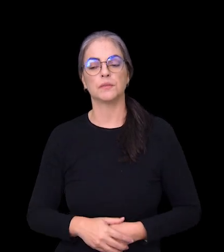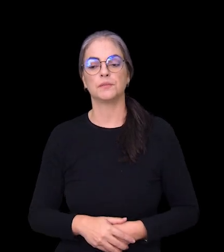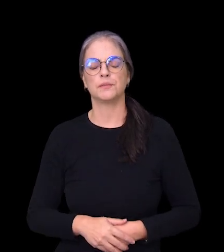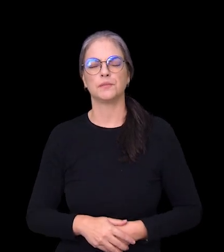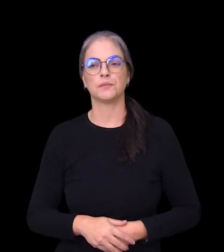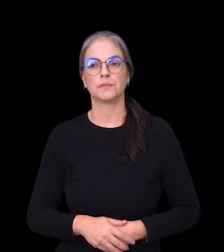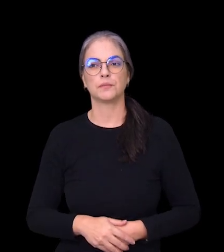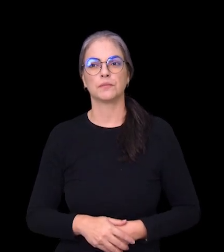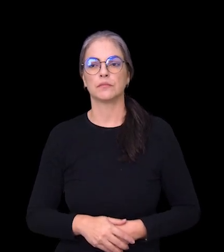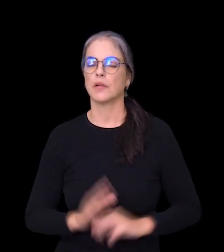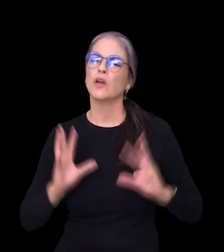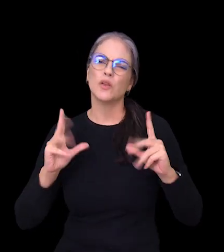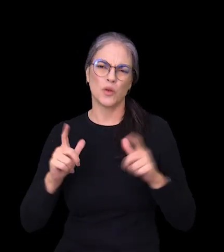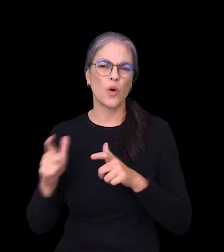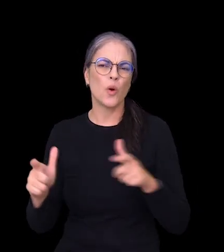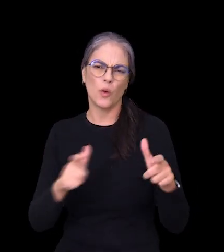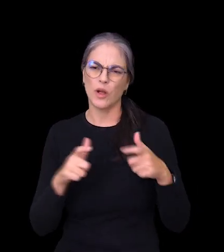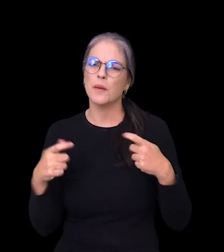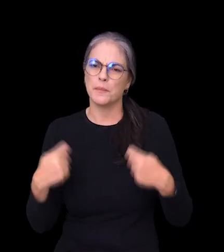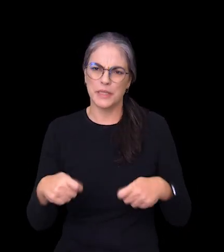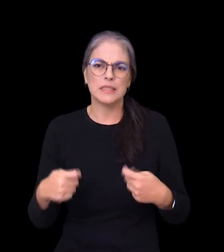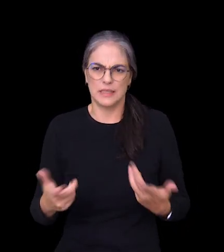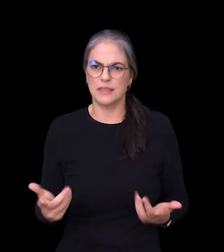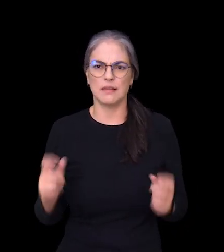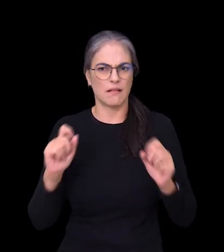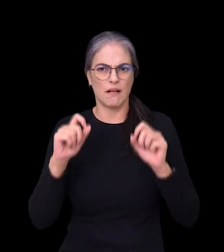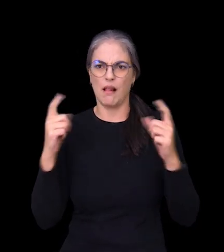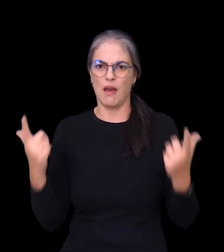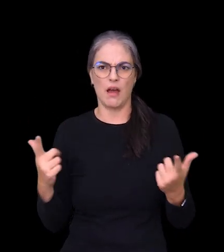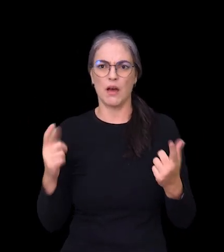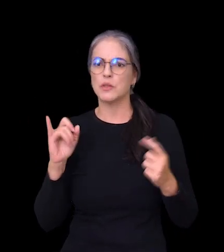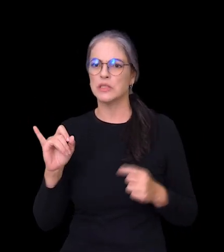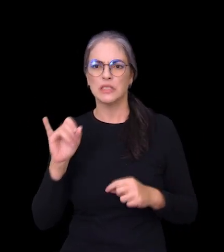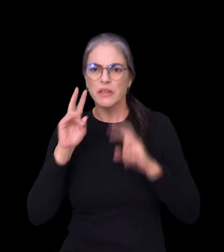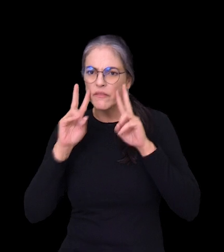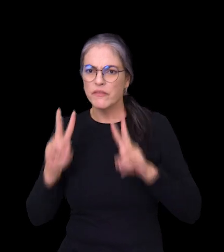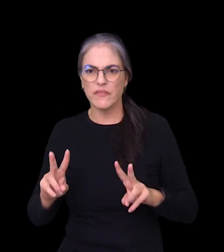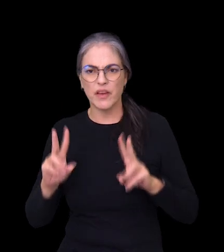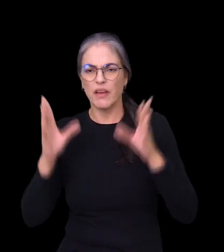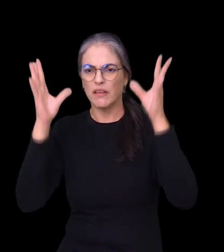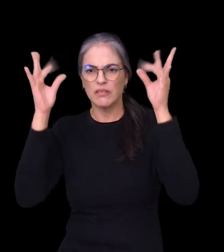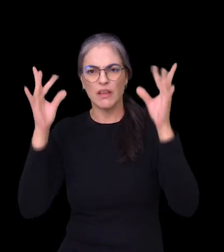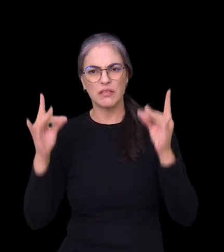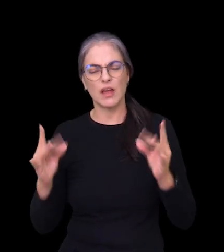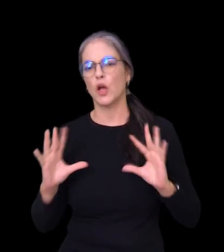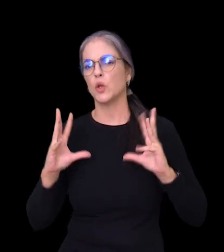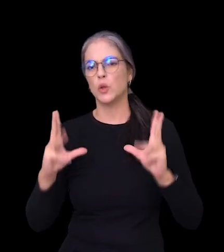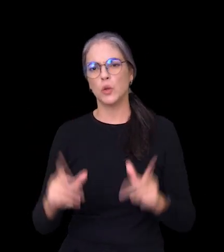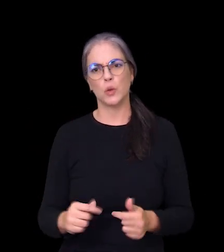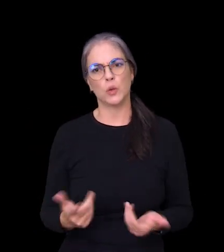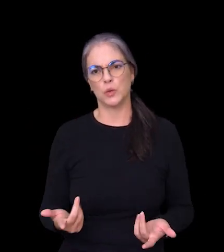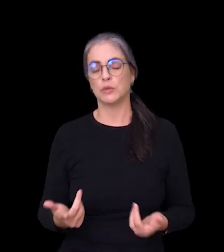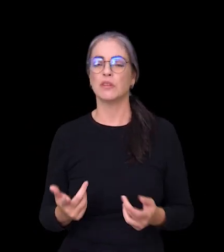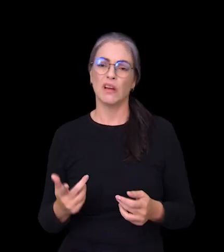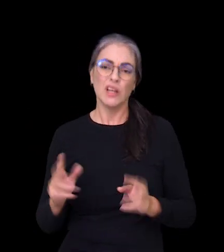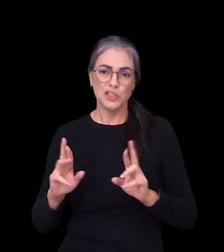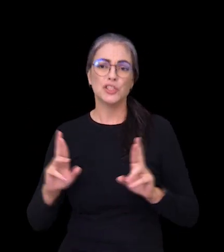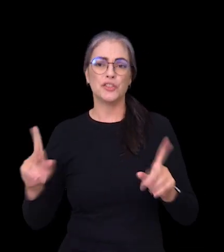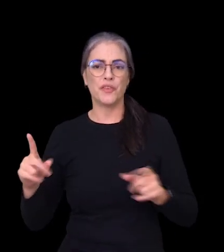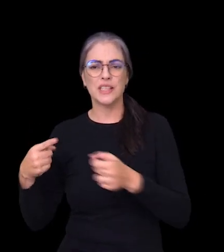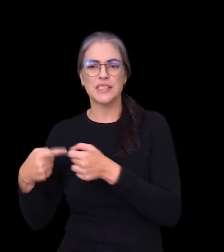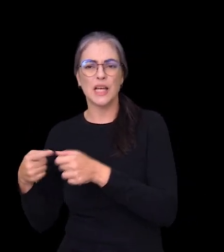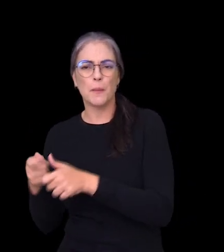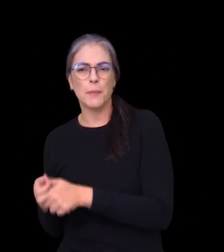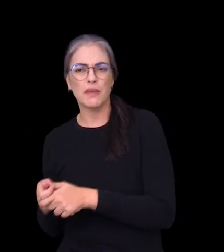inclusive todas as regiões precisam, né? Quando a gente vai desagregando os dados, no interior é diferente das capitais, em área